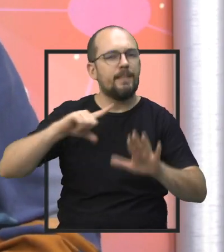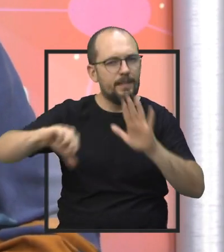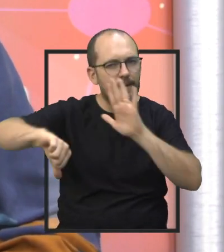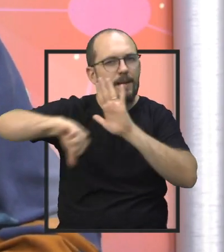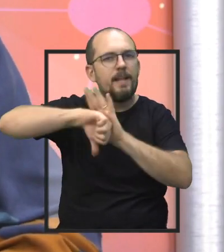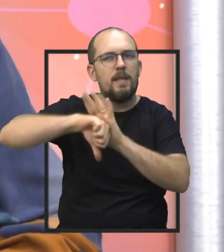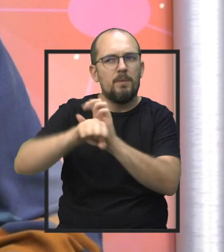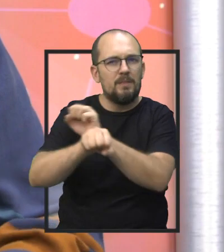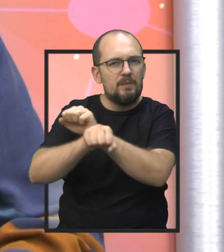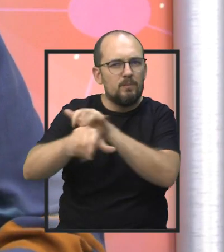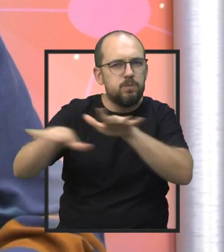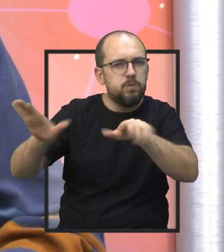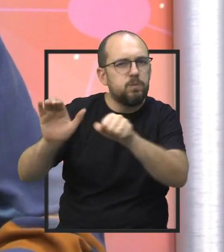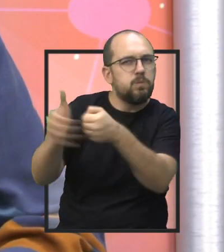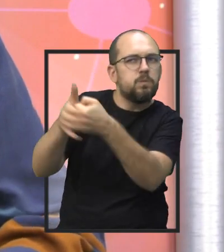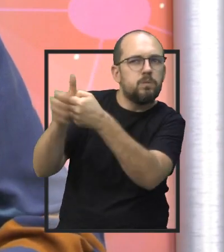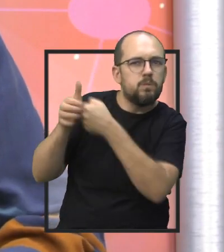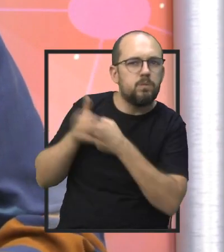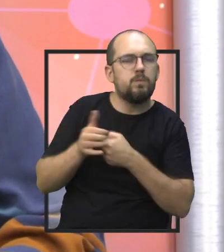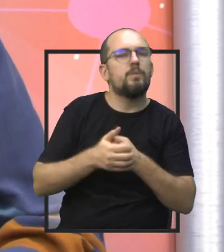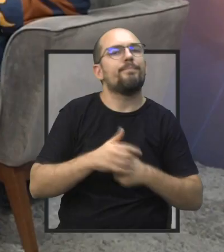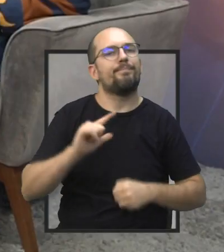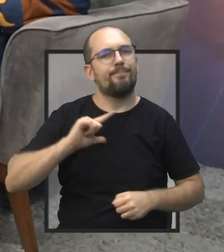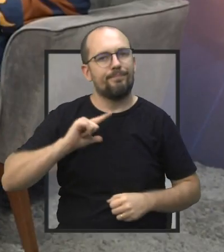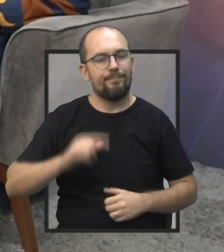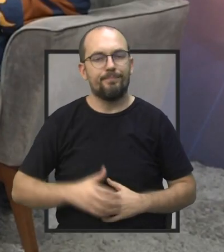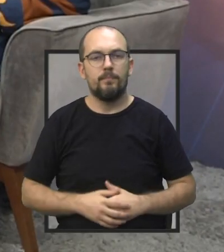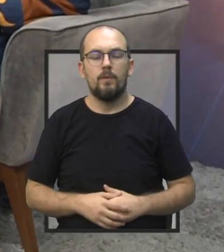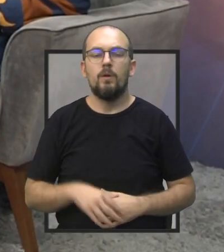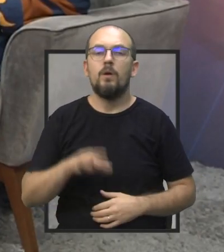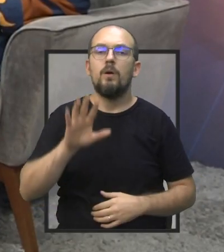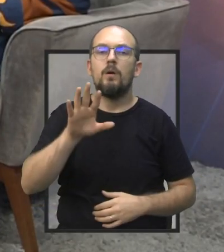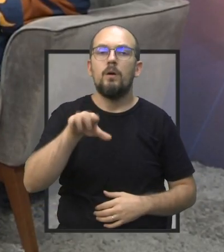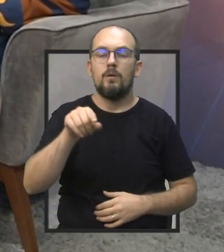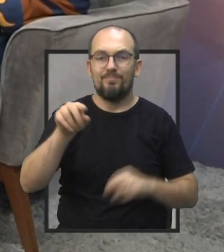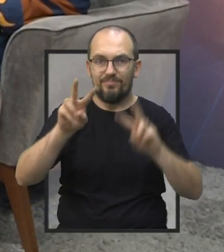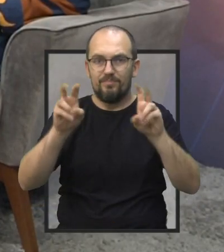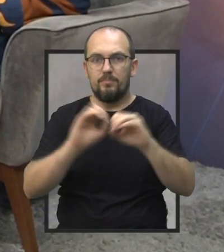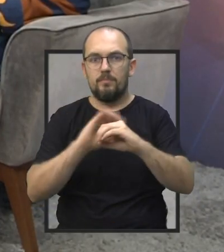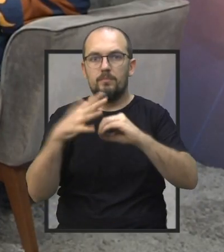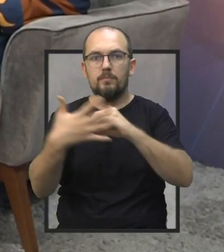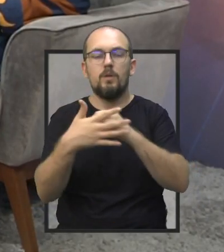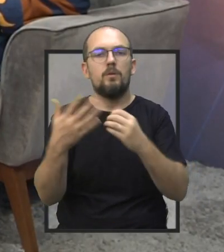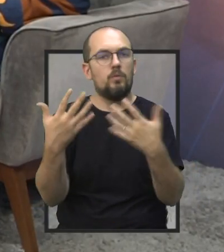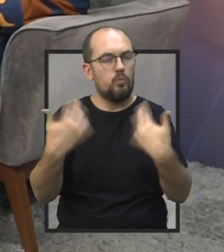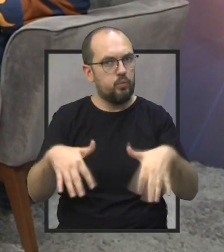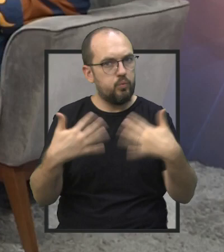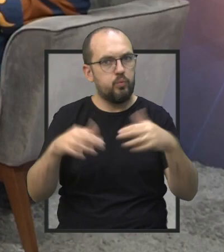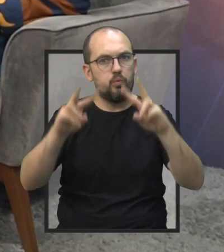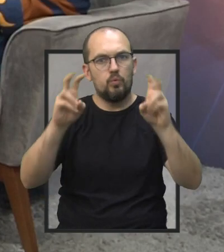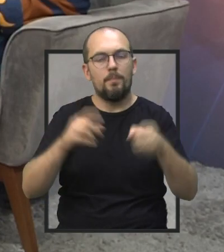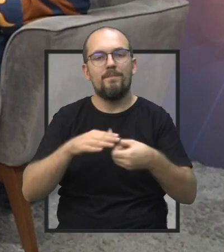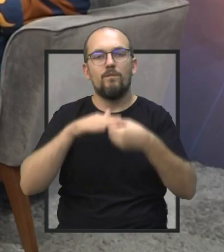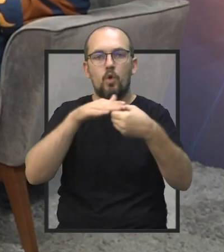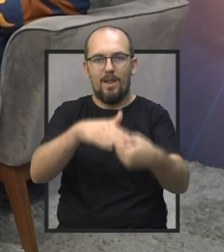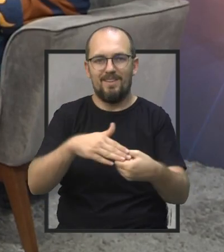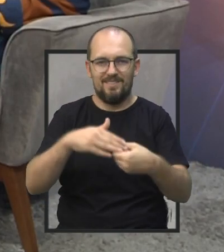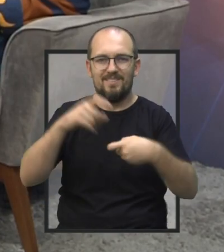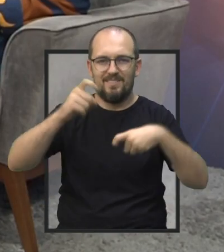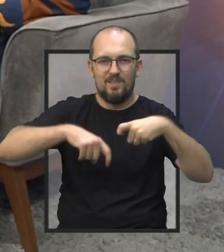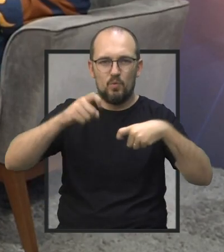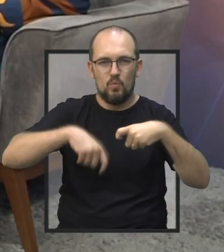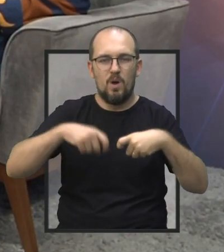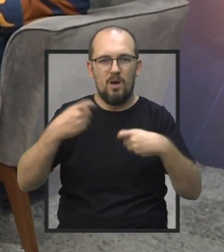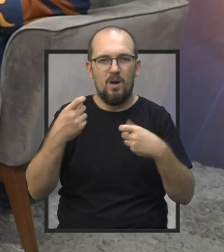aos crimes sexuais contra as crianças e adolescentes. Essa questão da pandemia, ela trouxe um grande impacto nessa questão da violência sexual,